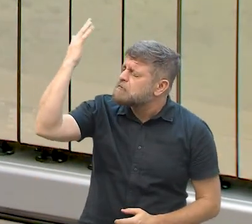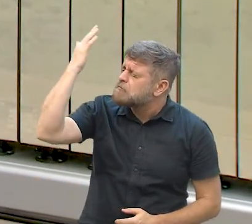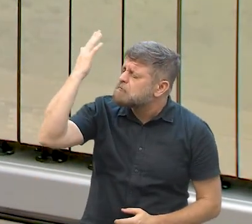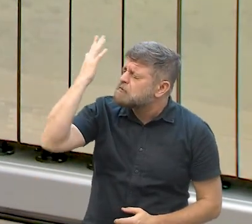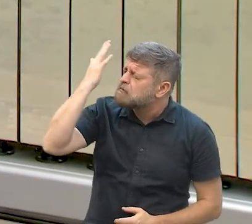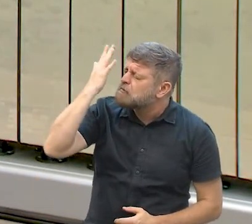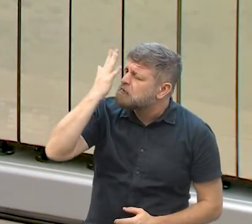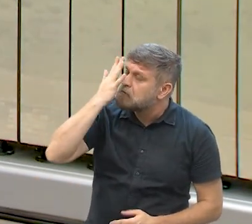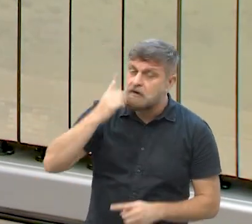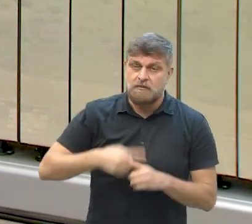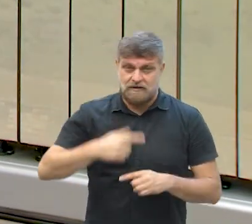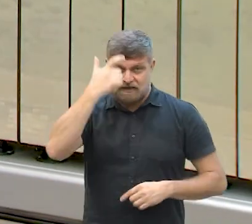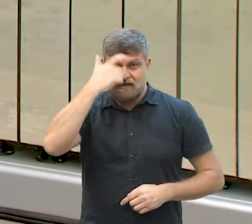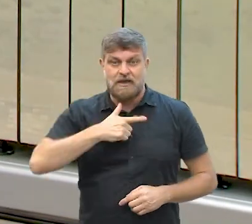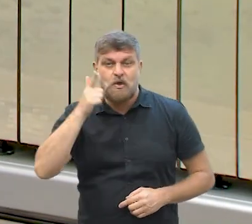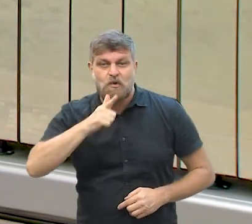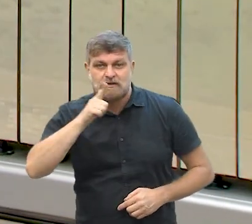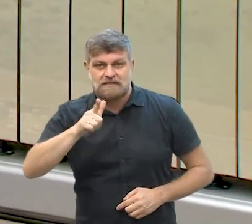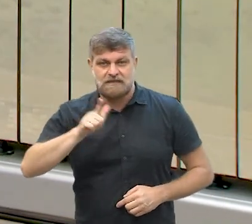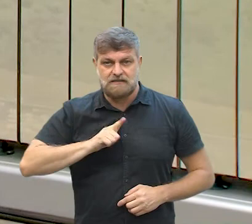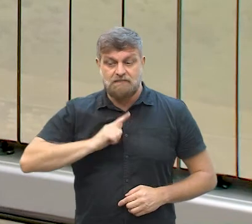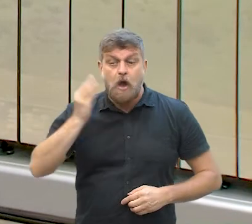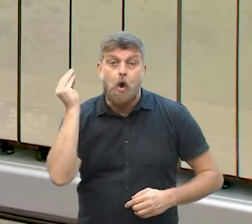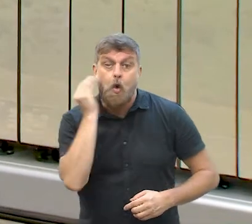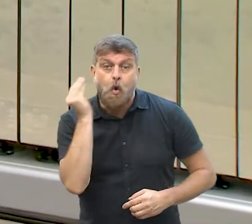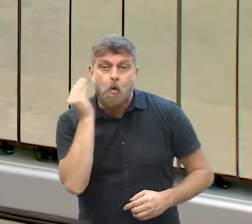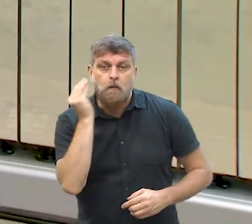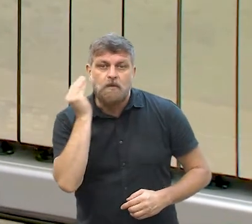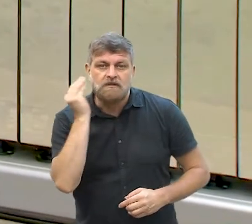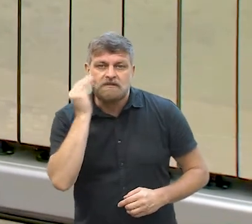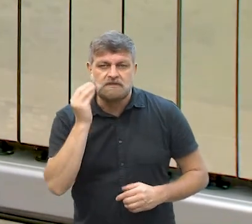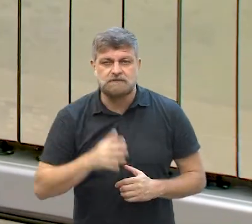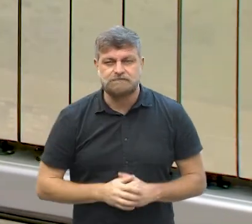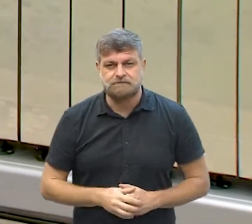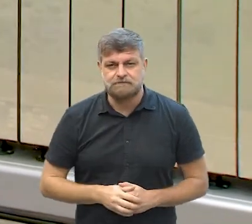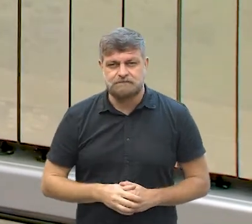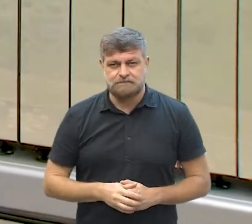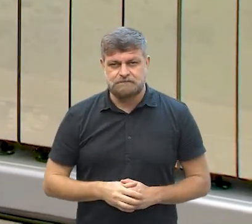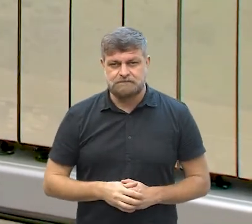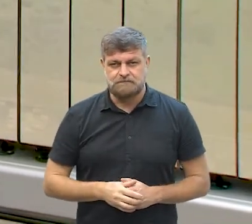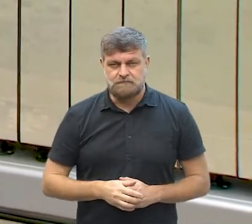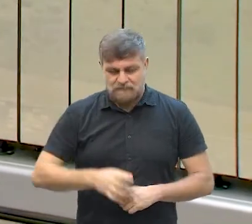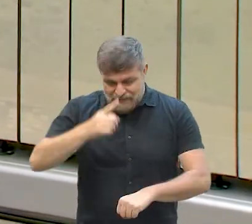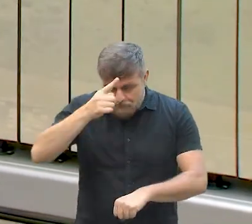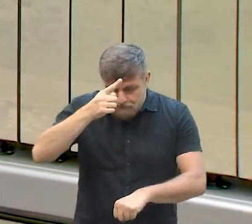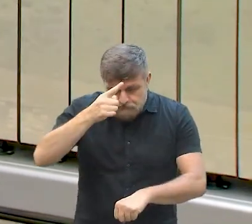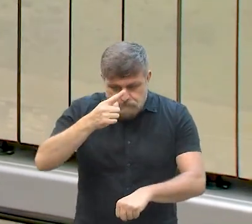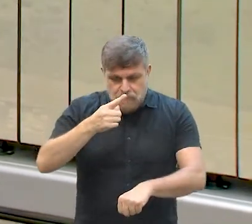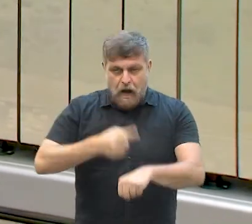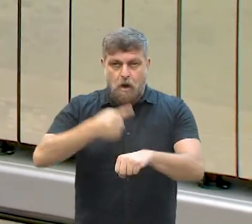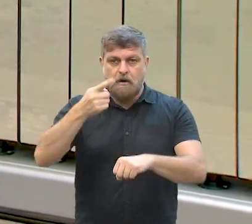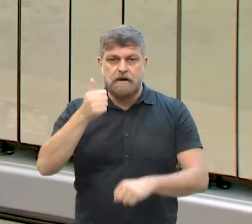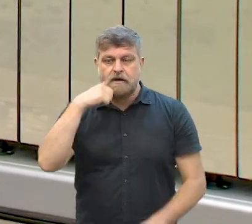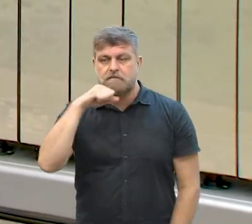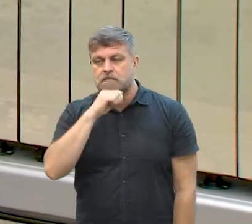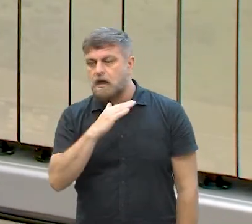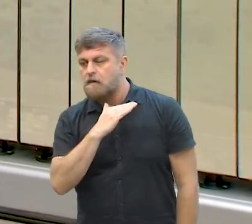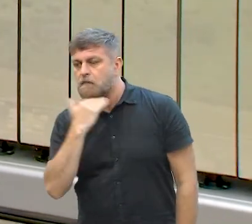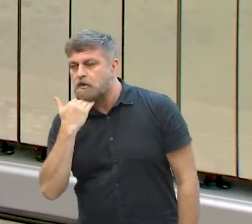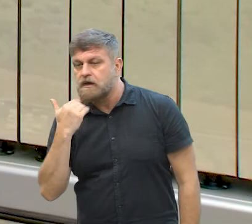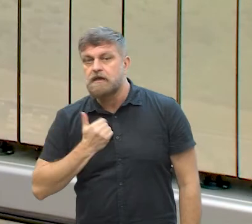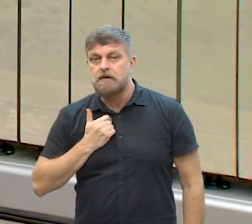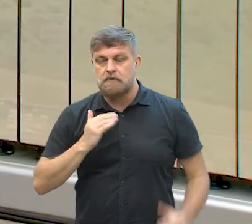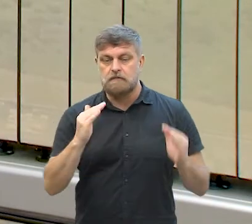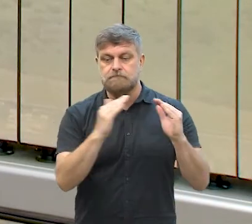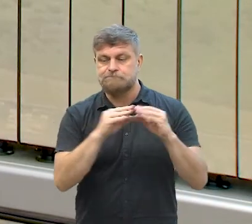abençoou demais, porque eu pude ter essa oportunidade de repente, no momento da perda da minha